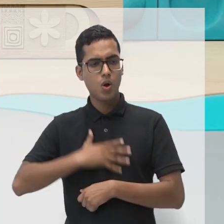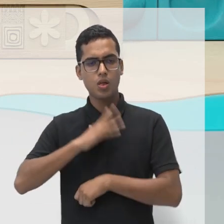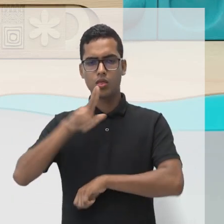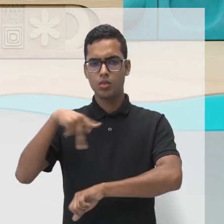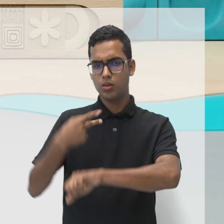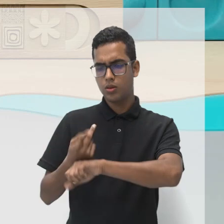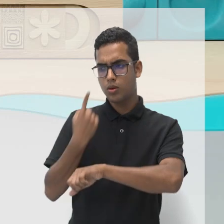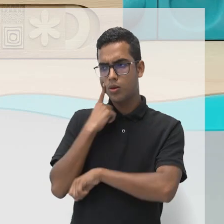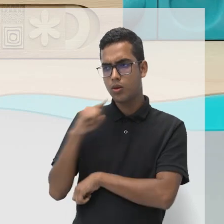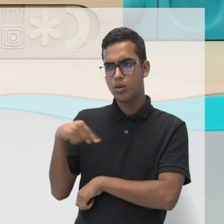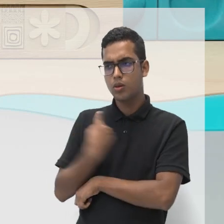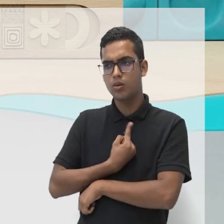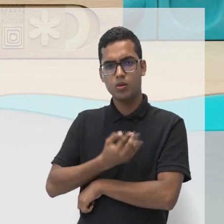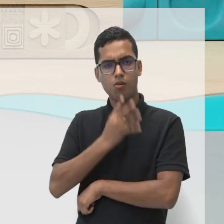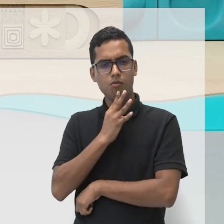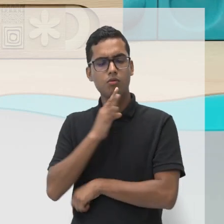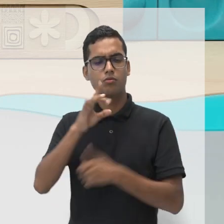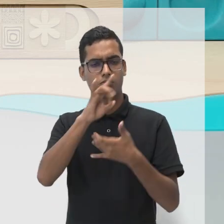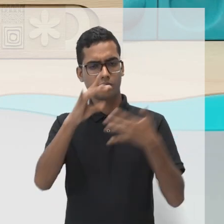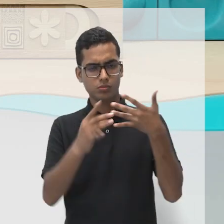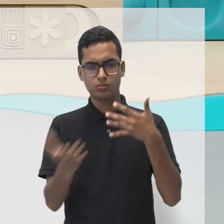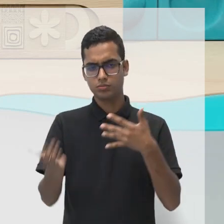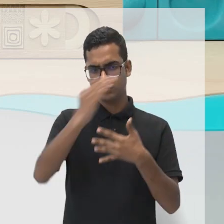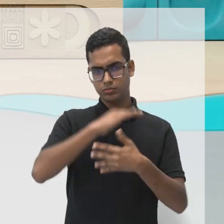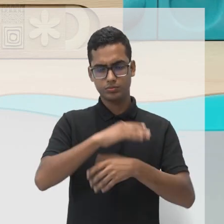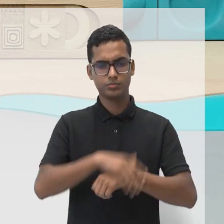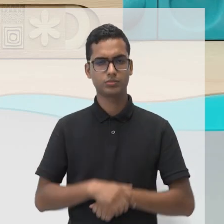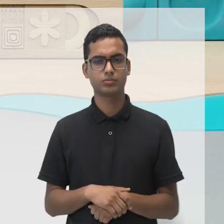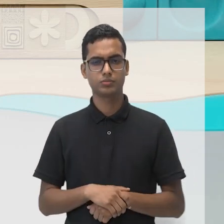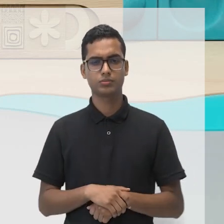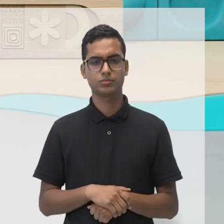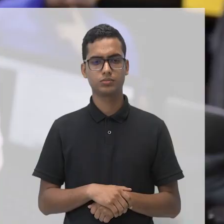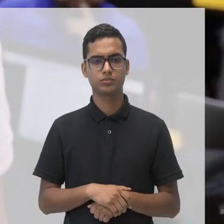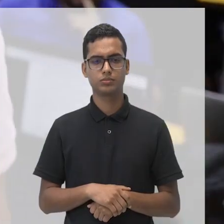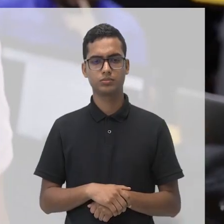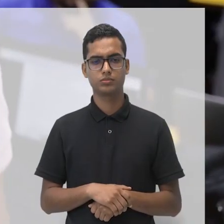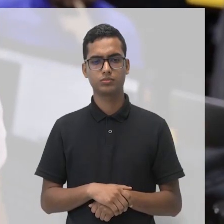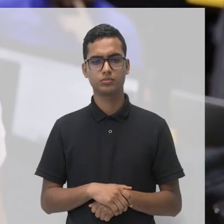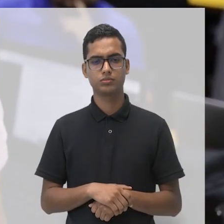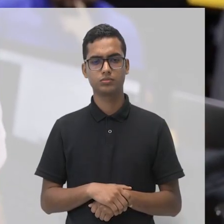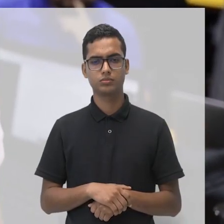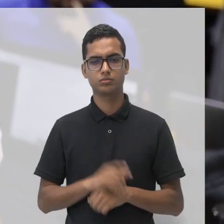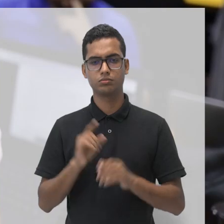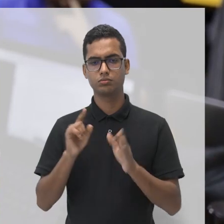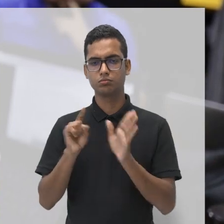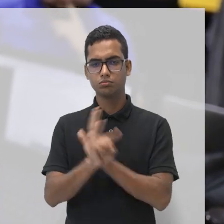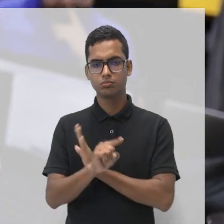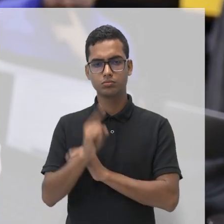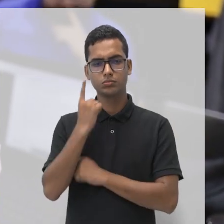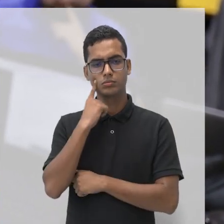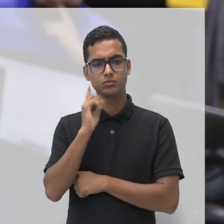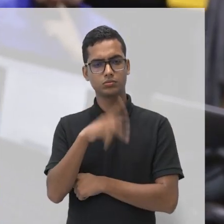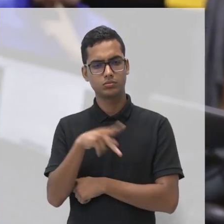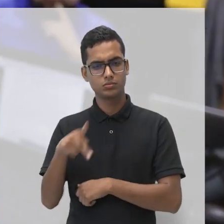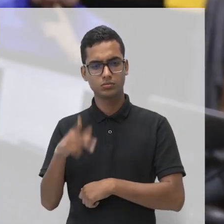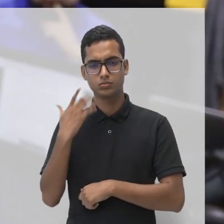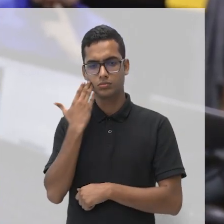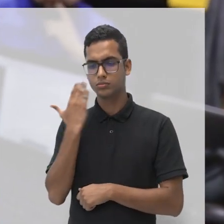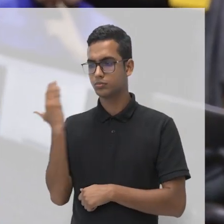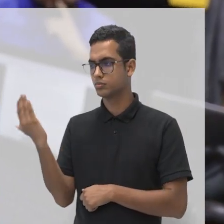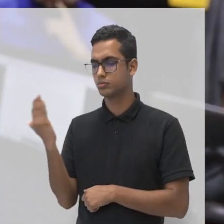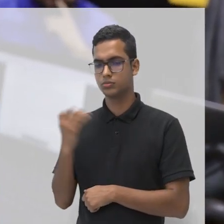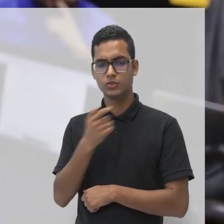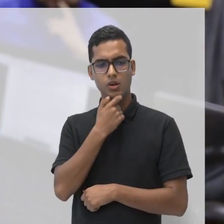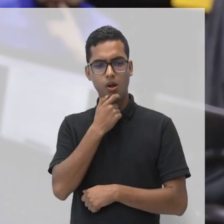Depois a gente vai explorar cada um desses gêneros aí, tá bom? Acompanhe. What music genre do you prefer? Pop,